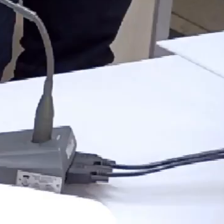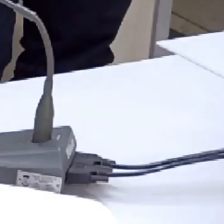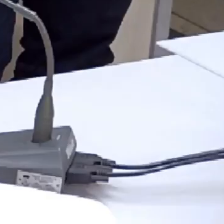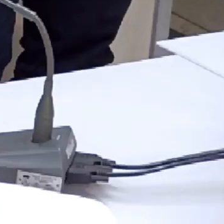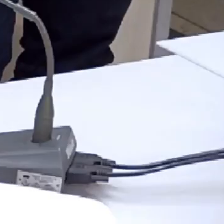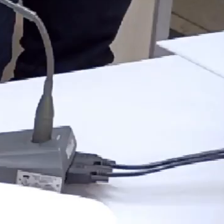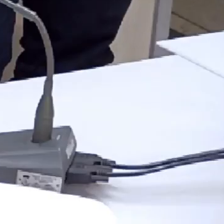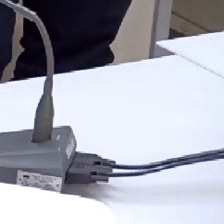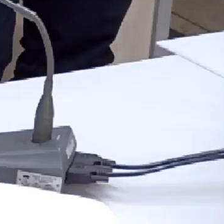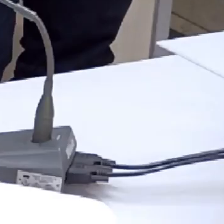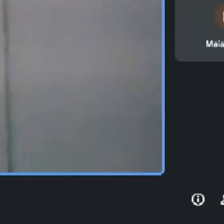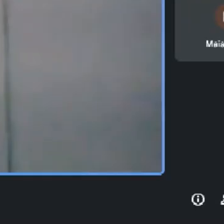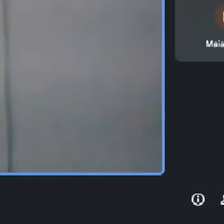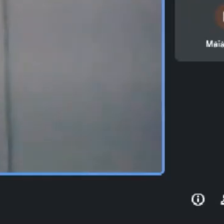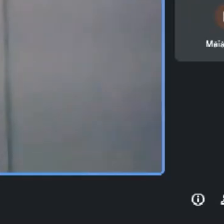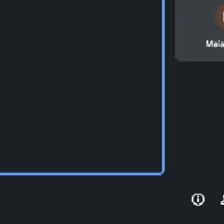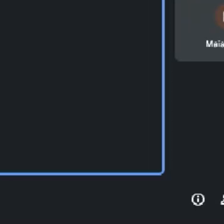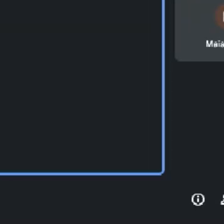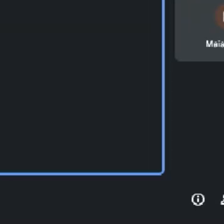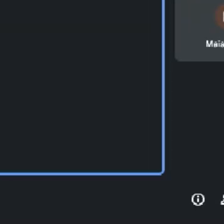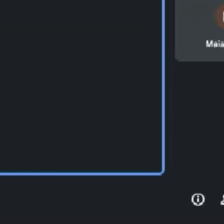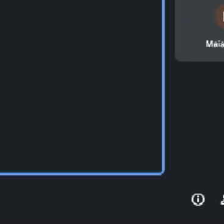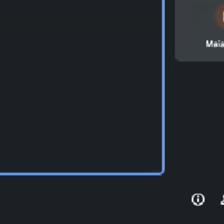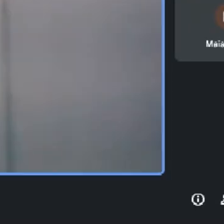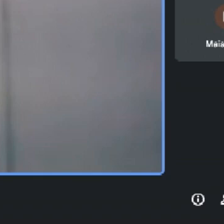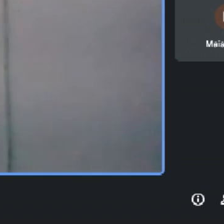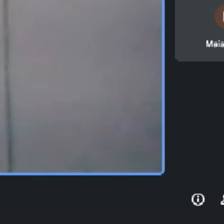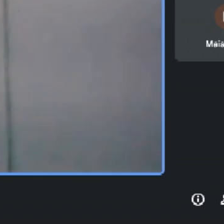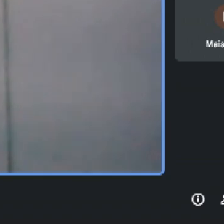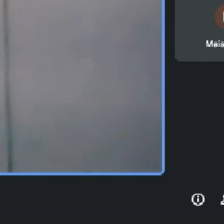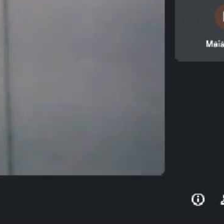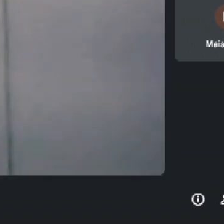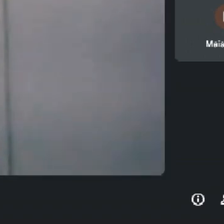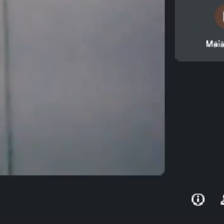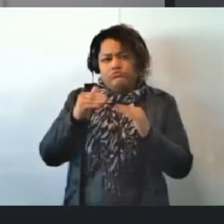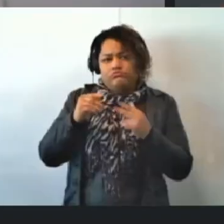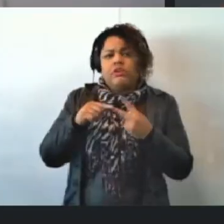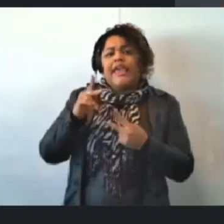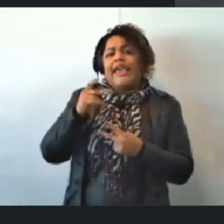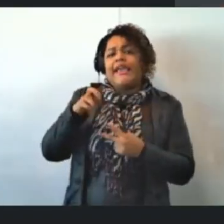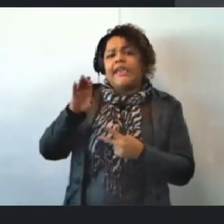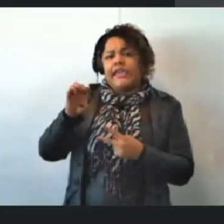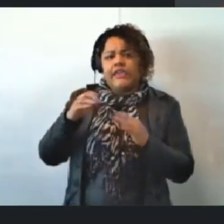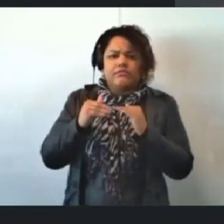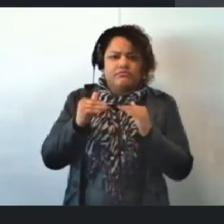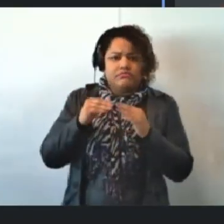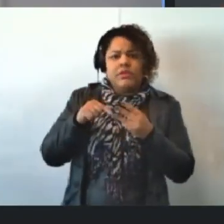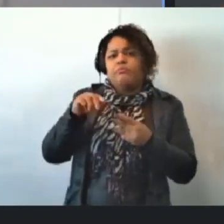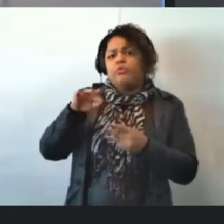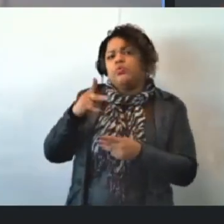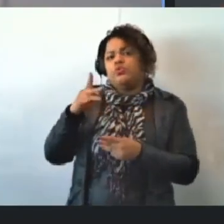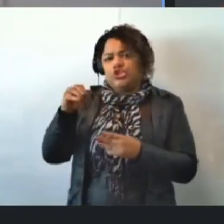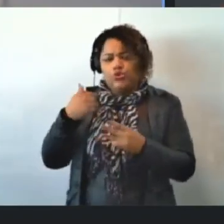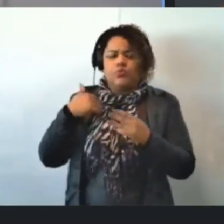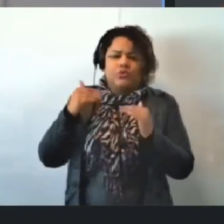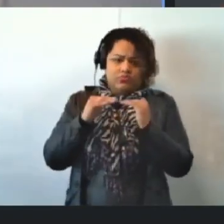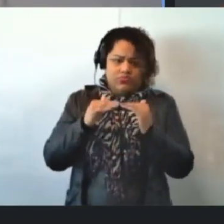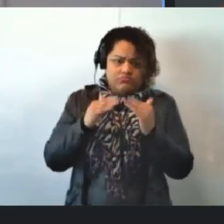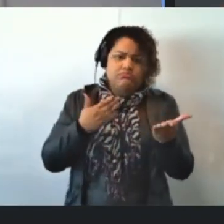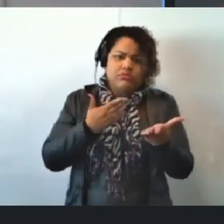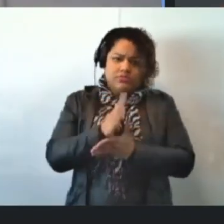acordo. Henrique Braga. De acordo. Miltinho CGE. De acordo. Eu também estou de acordo, está aprovado o